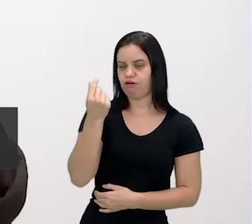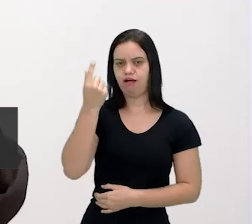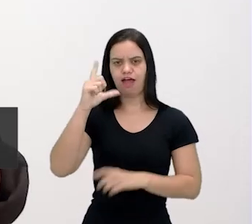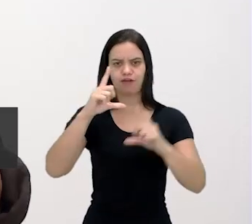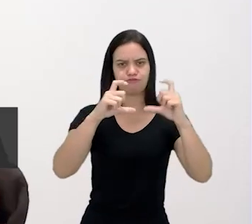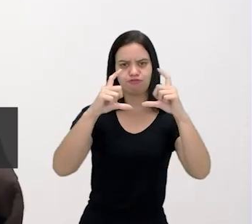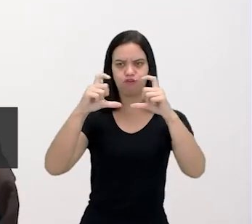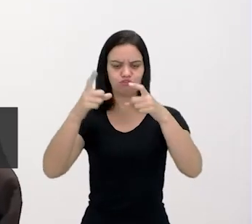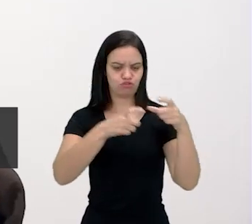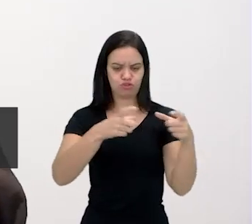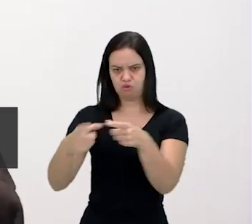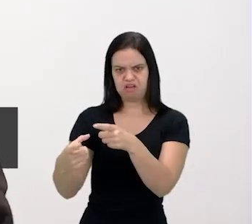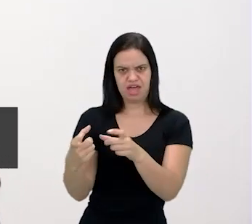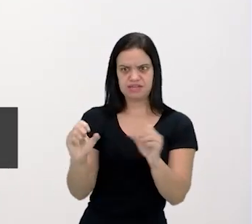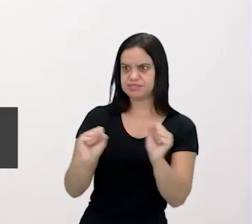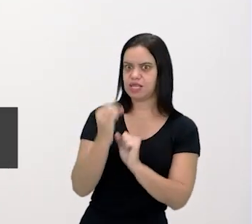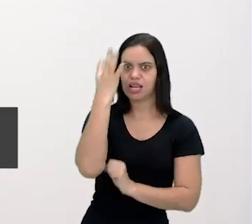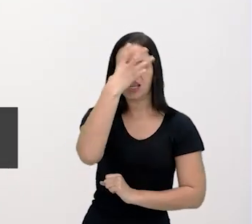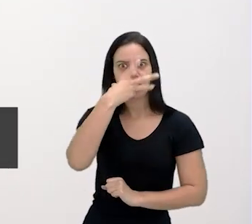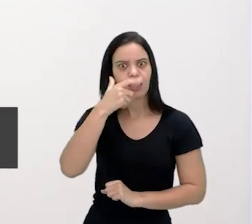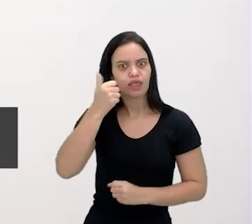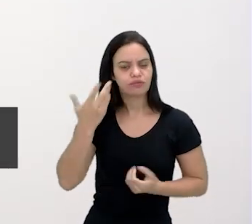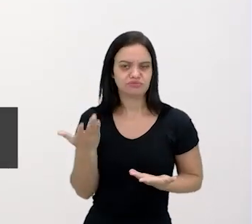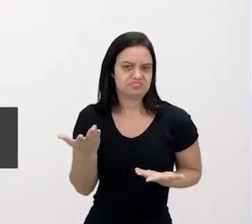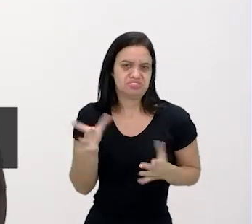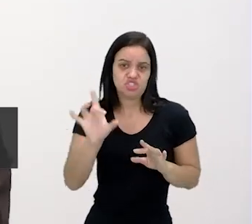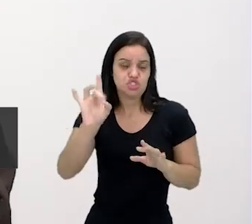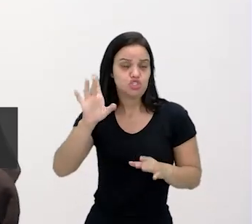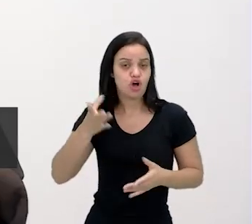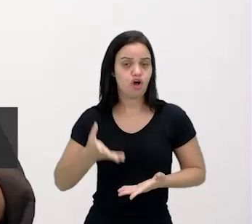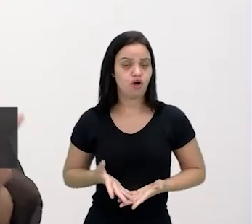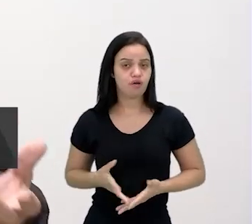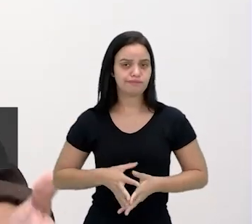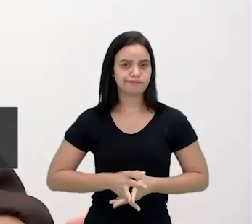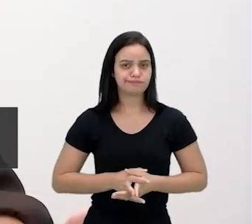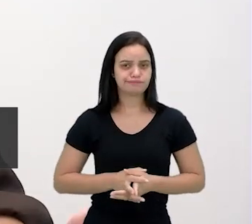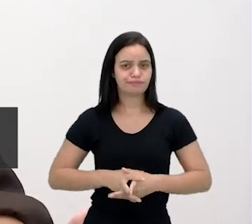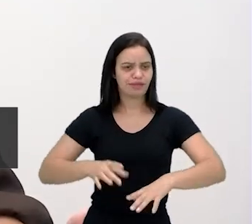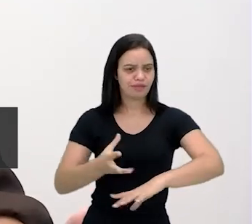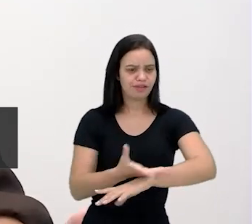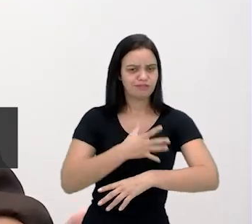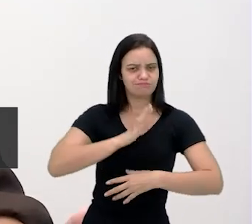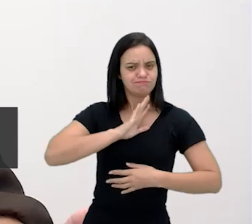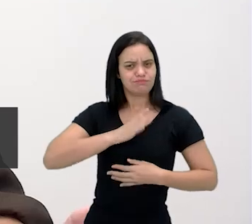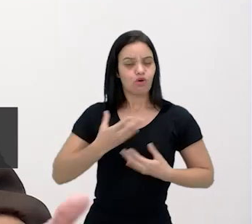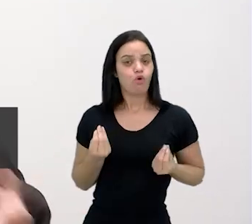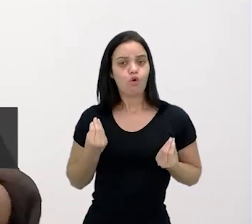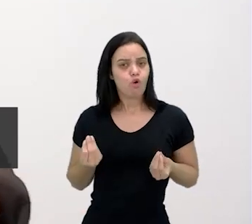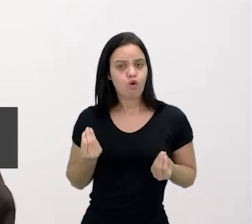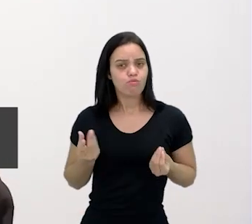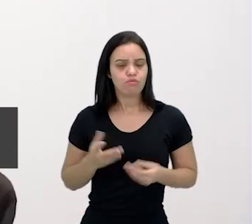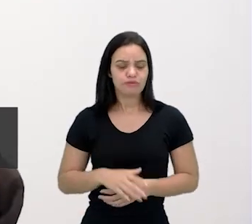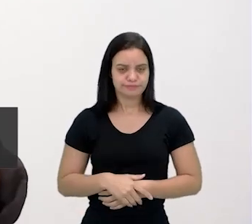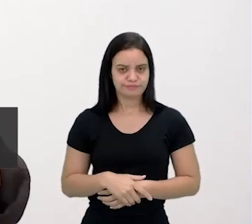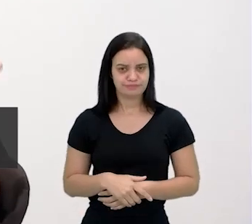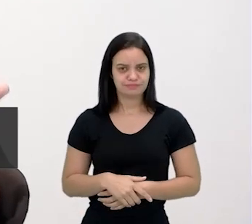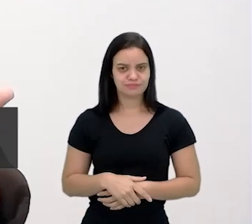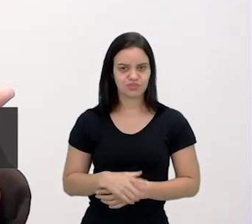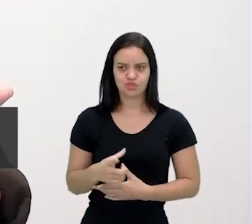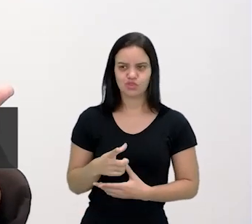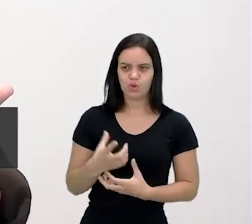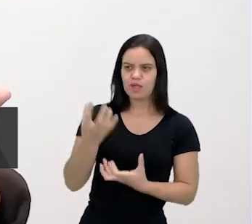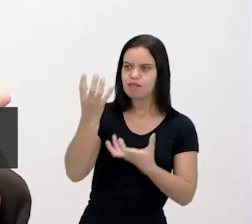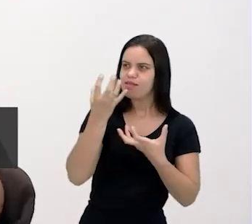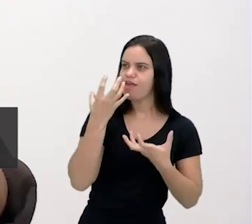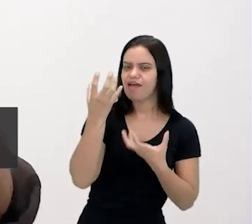de lugares que nunca estiveram, e assim por diante e tal. E aí o emocional vai cobrando tudo isso, né? Uma expectativa por